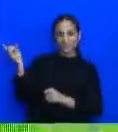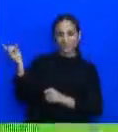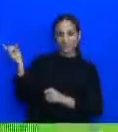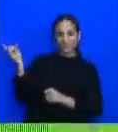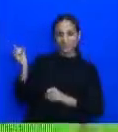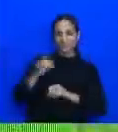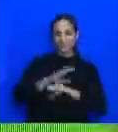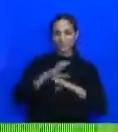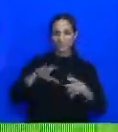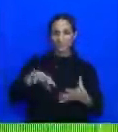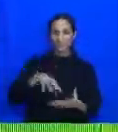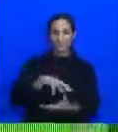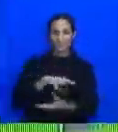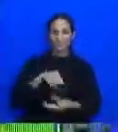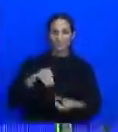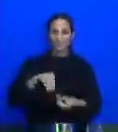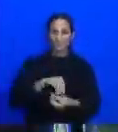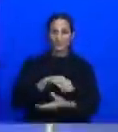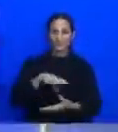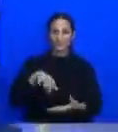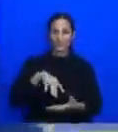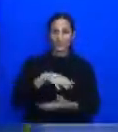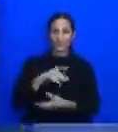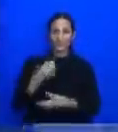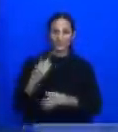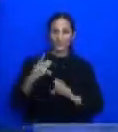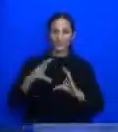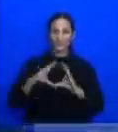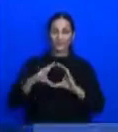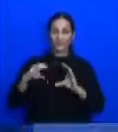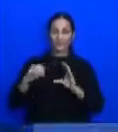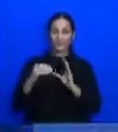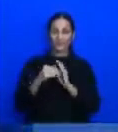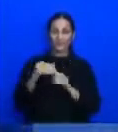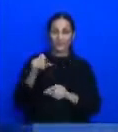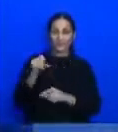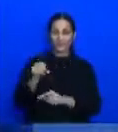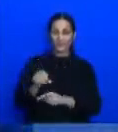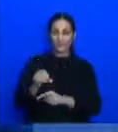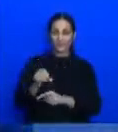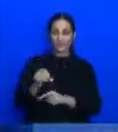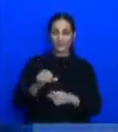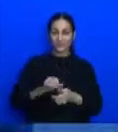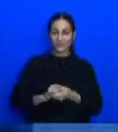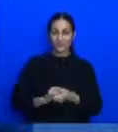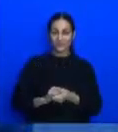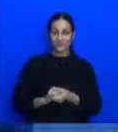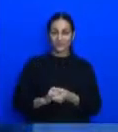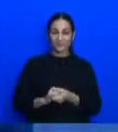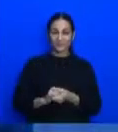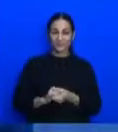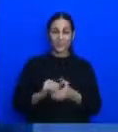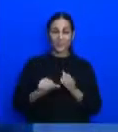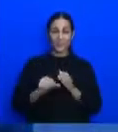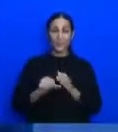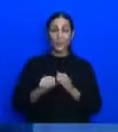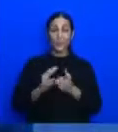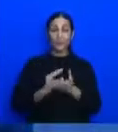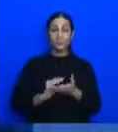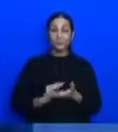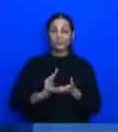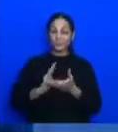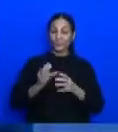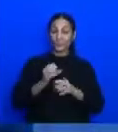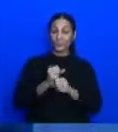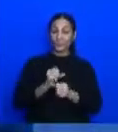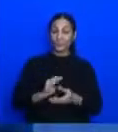Valendo. Globo recarregado, embaralhando 10 bolas numeradas de 0 a 9. O prêmio está acumulado,